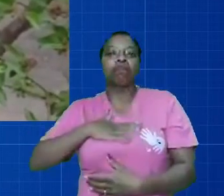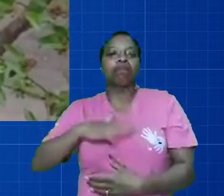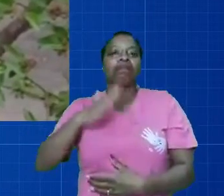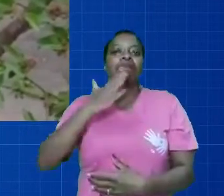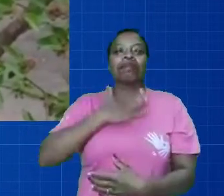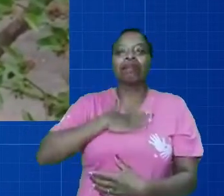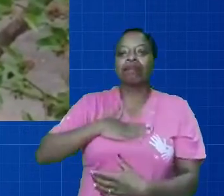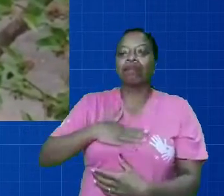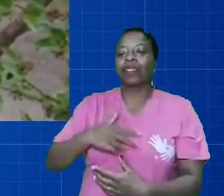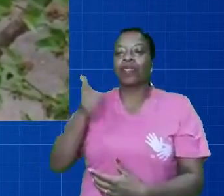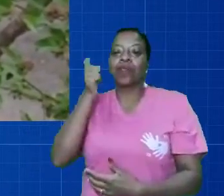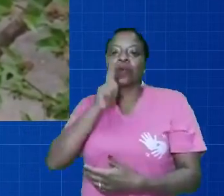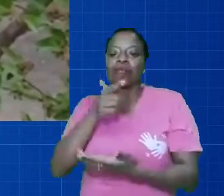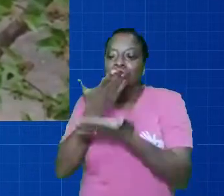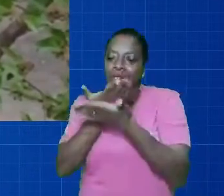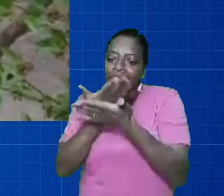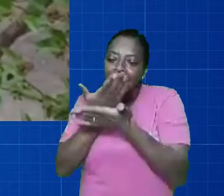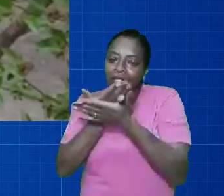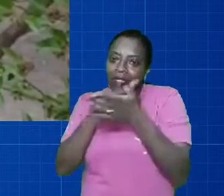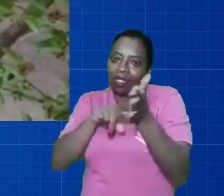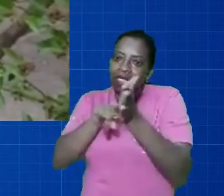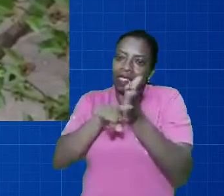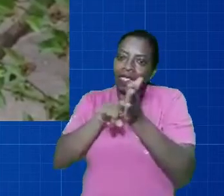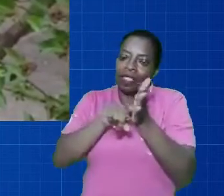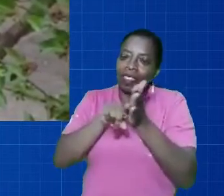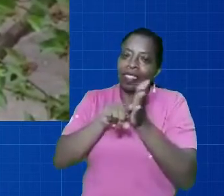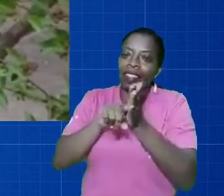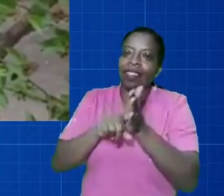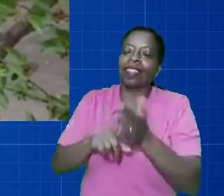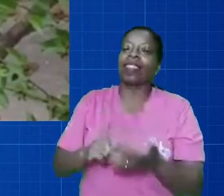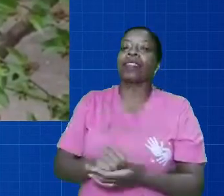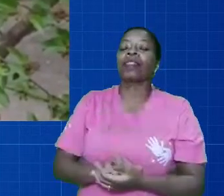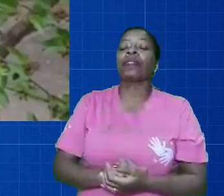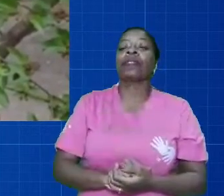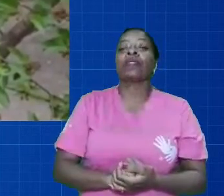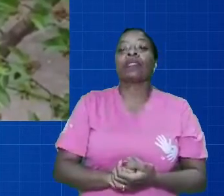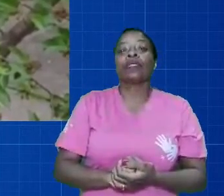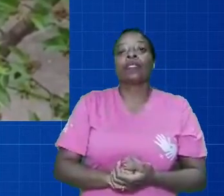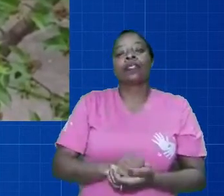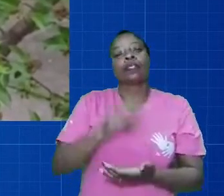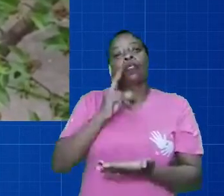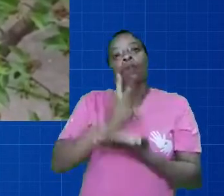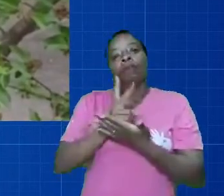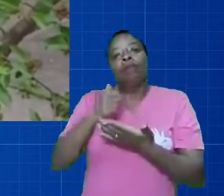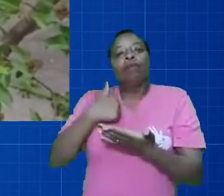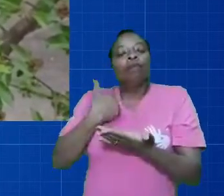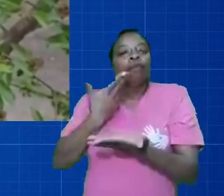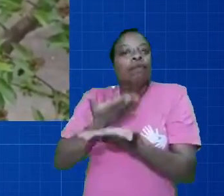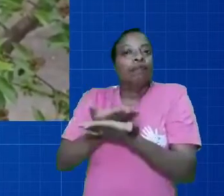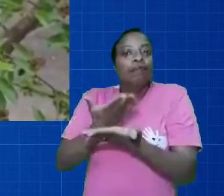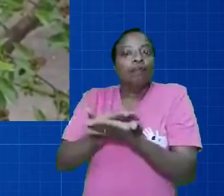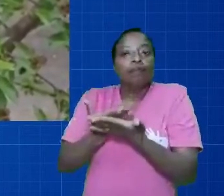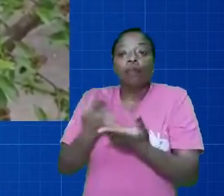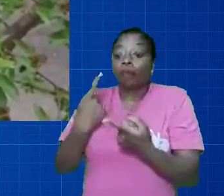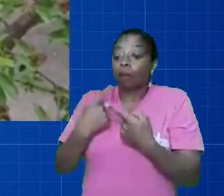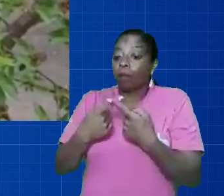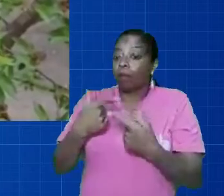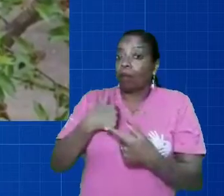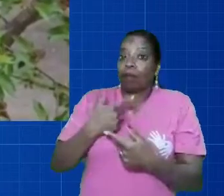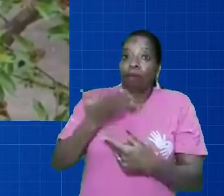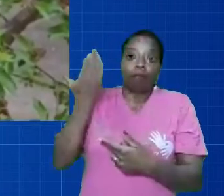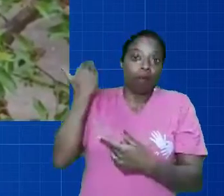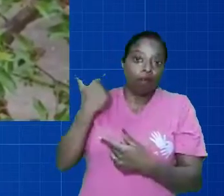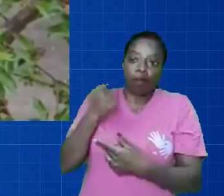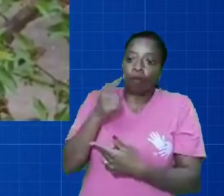tarde. E cada vez que eu ia estudando, porque eu não tive a oportunidade de ter o conhecimento da arte anterior,